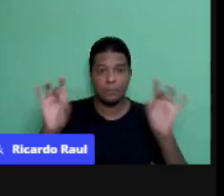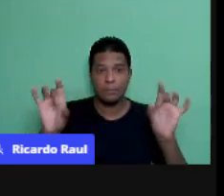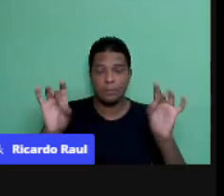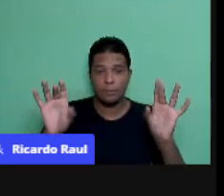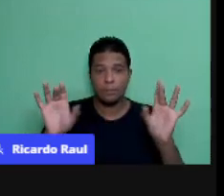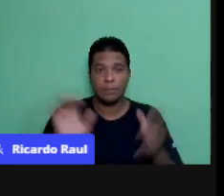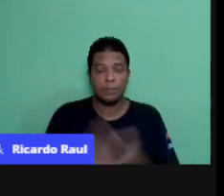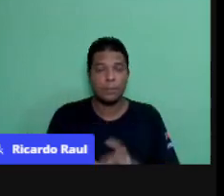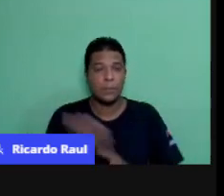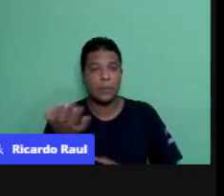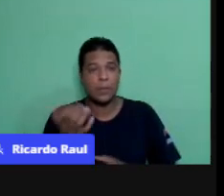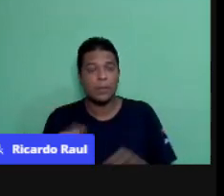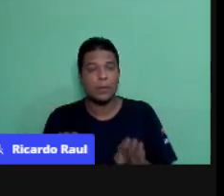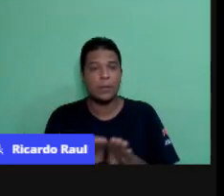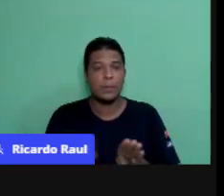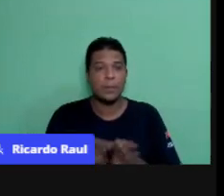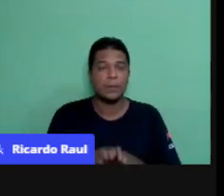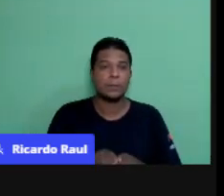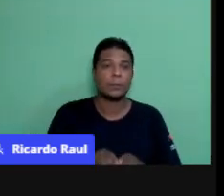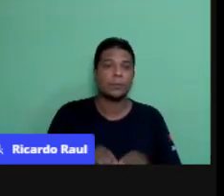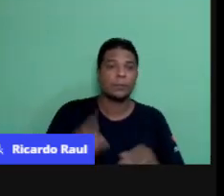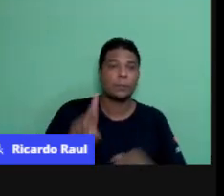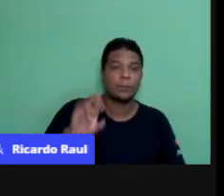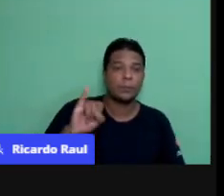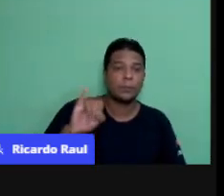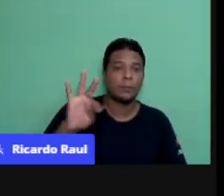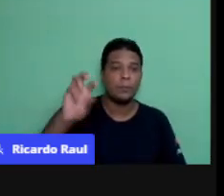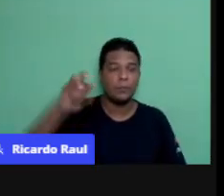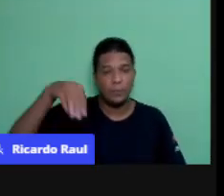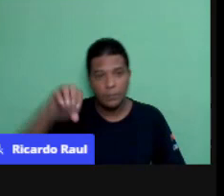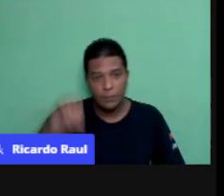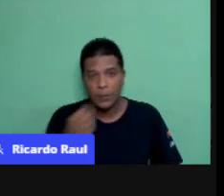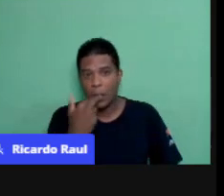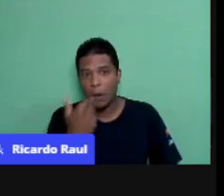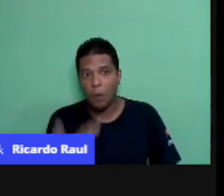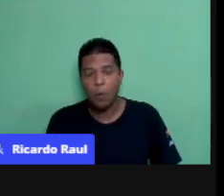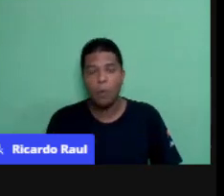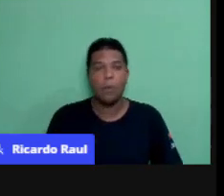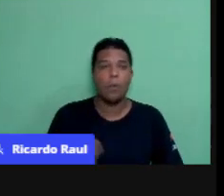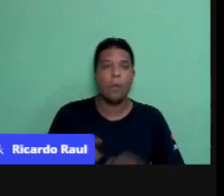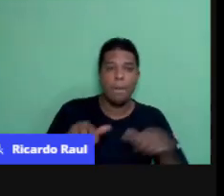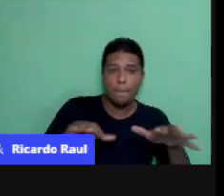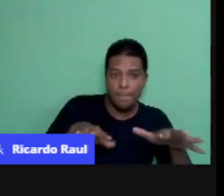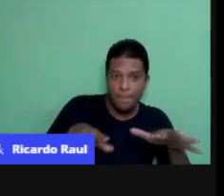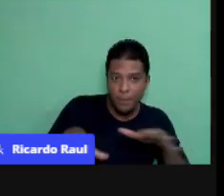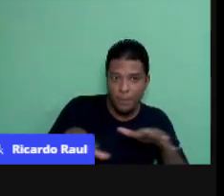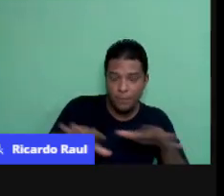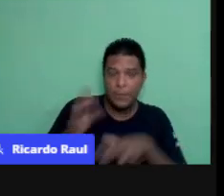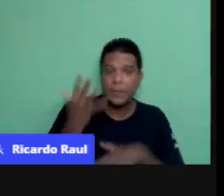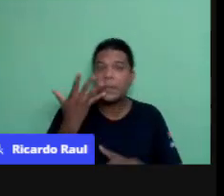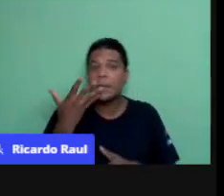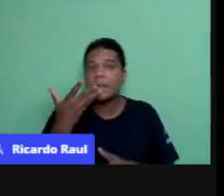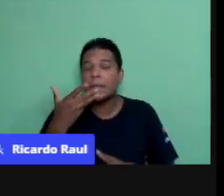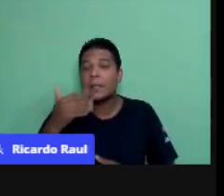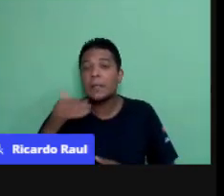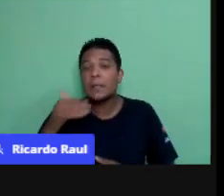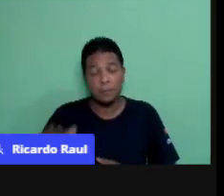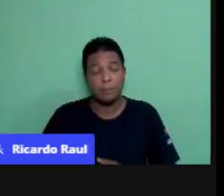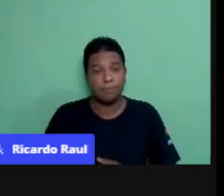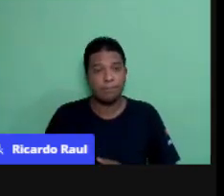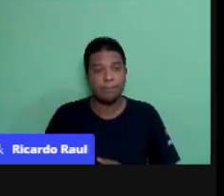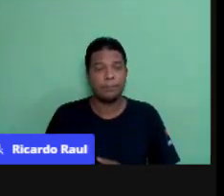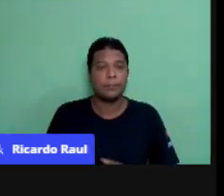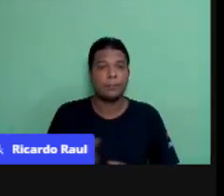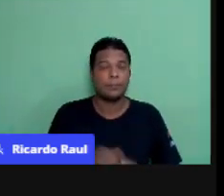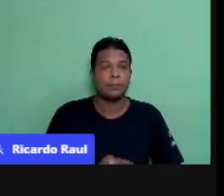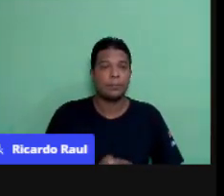quero ritmo, que está em traços, cores e formas, eu quero o movimento da criança, eu quero que